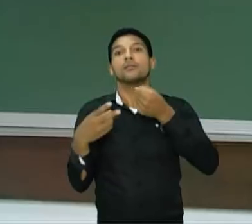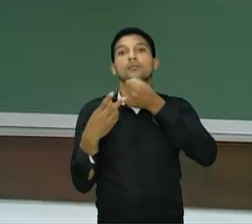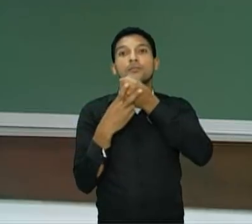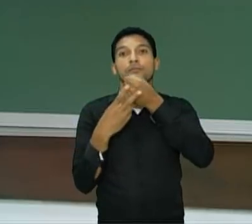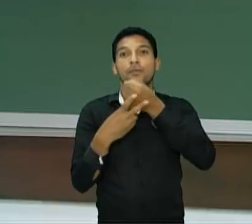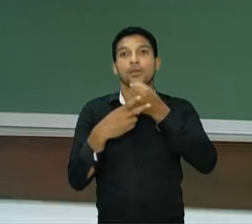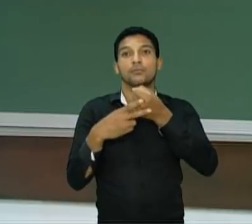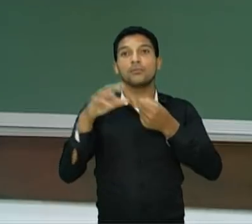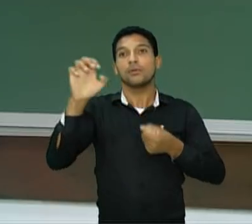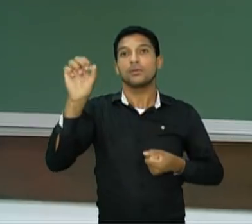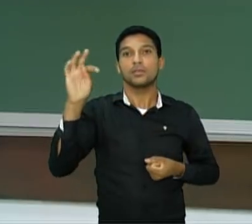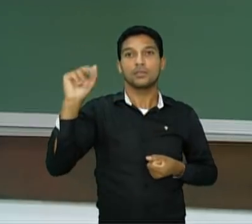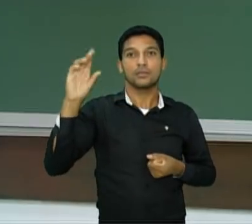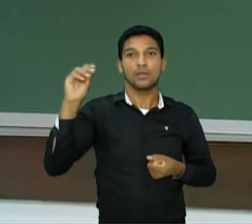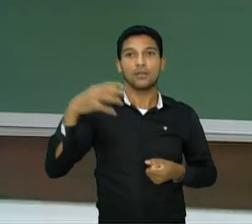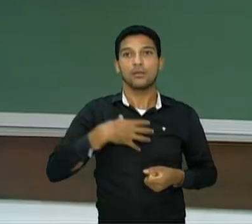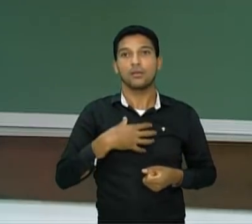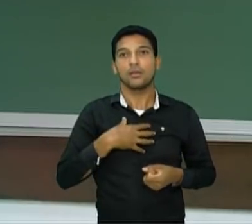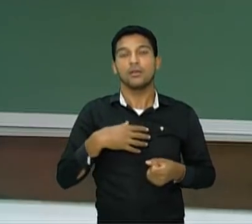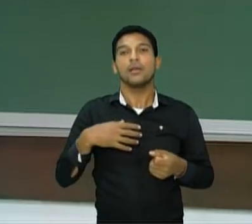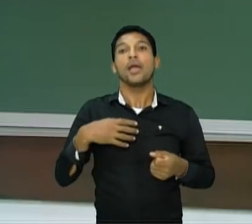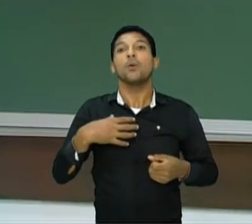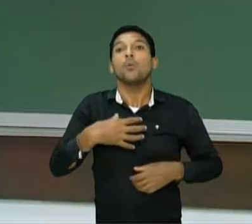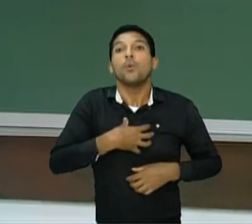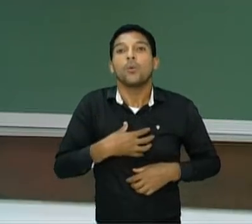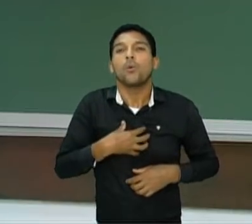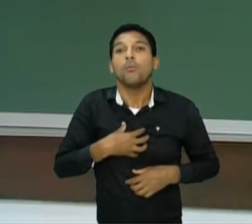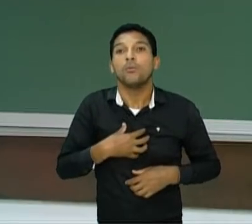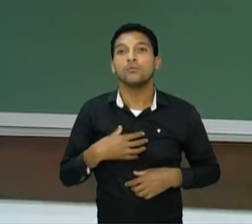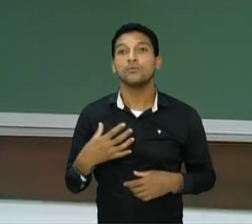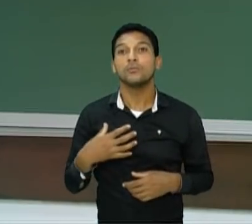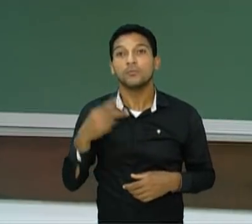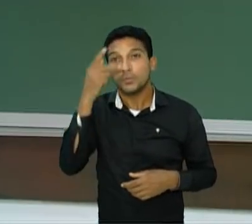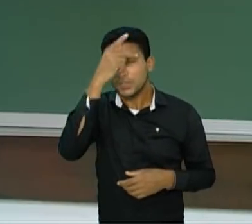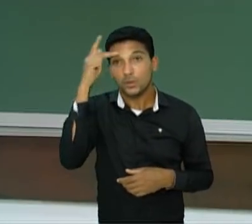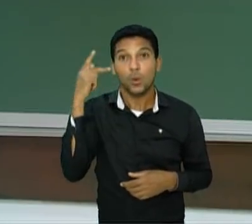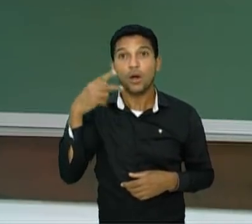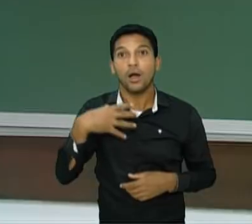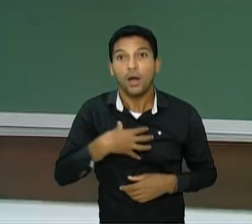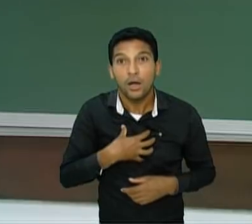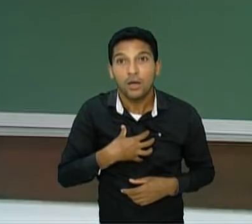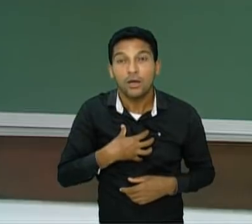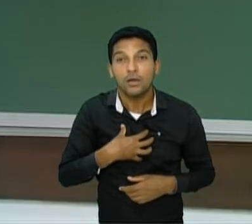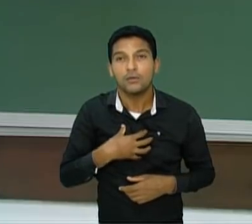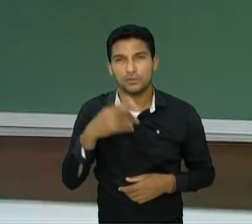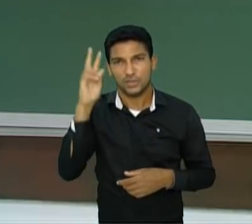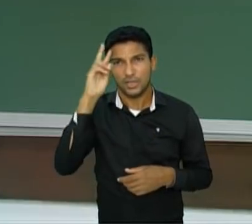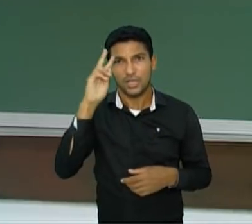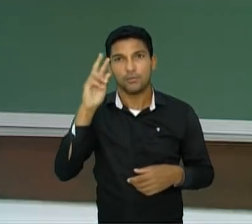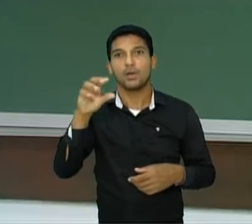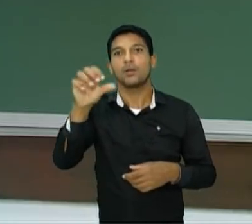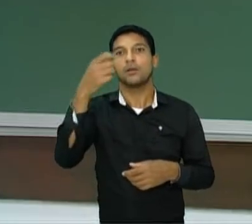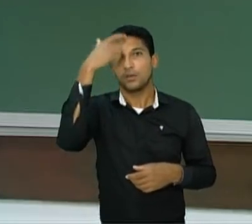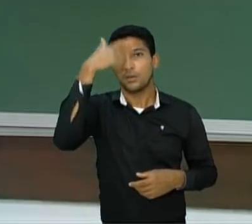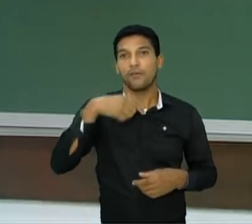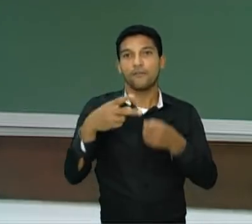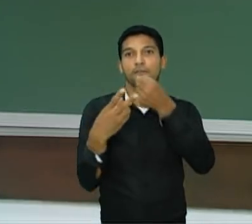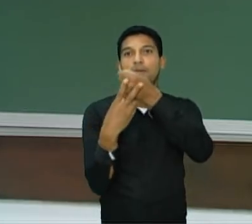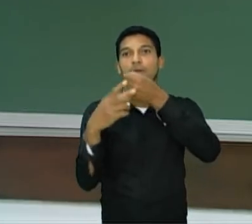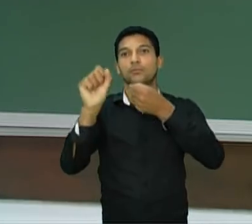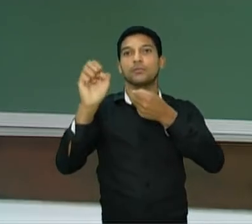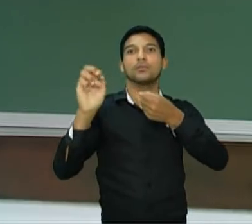que representam como a pessoa está naquele momento. Você se lembra dos verbos de estado? Ser,